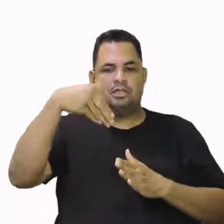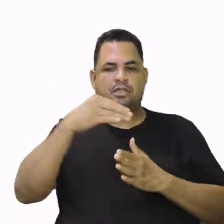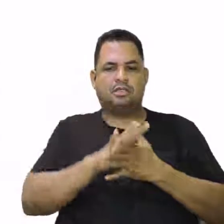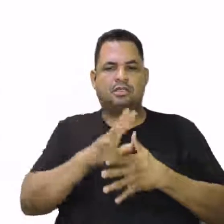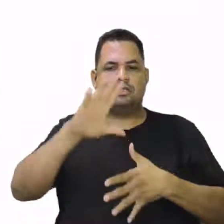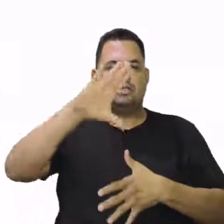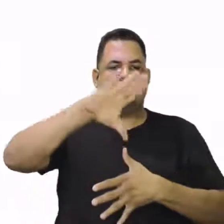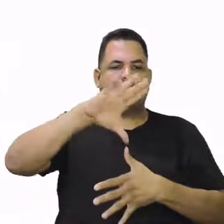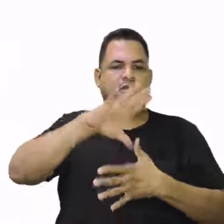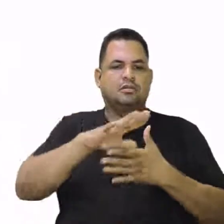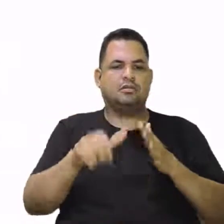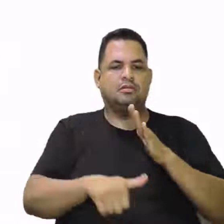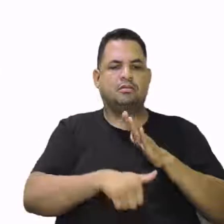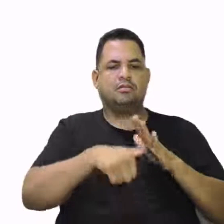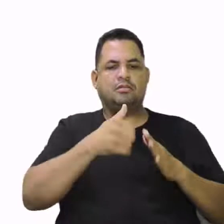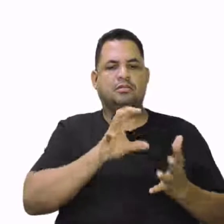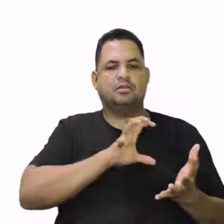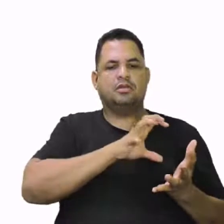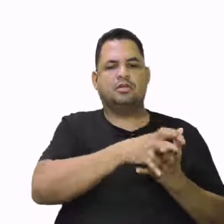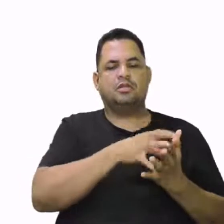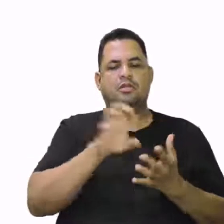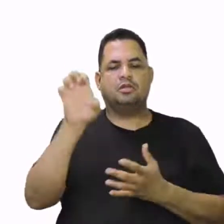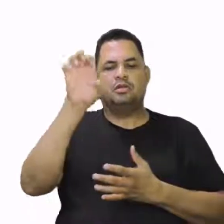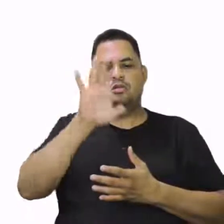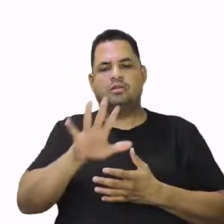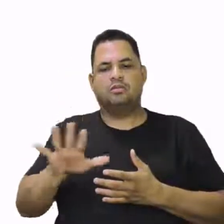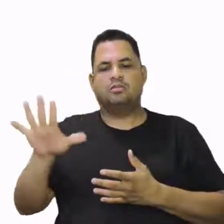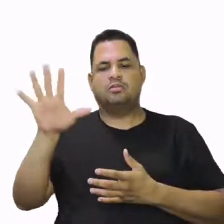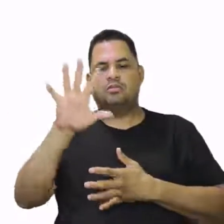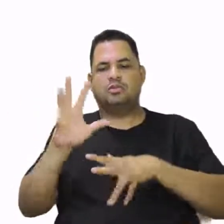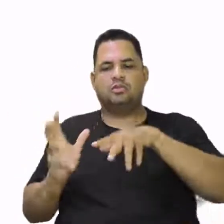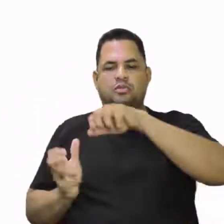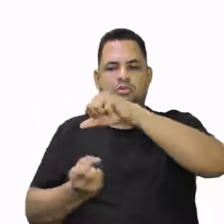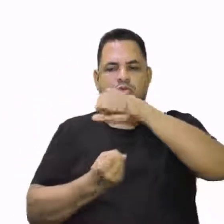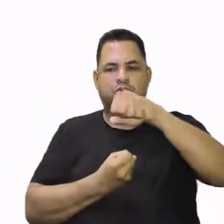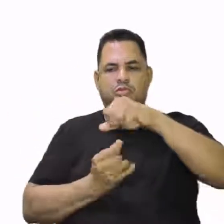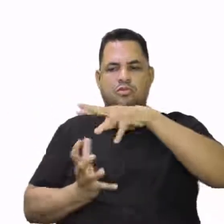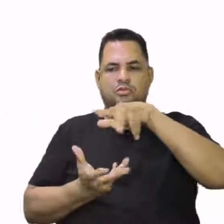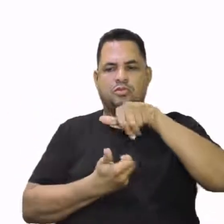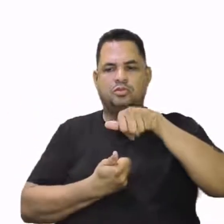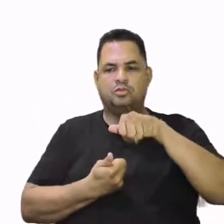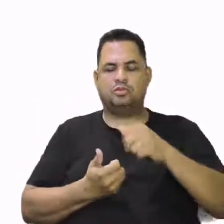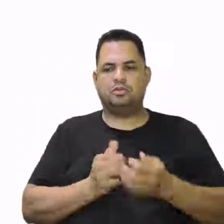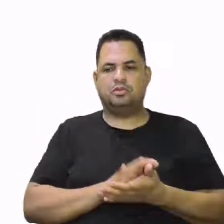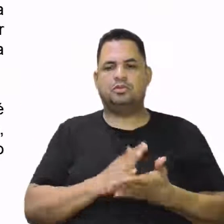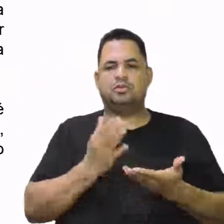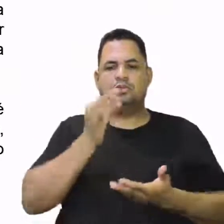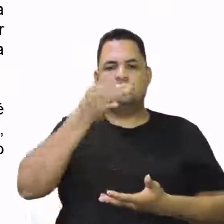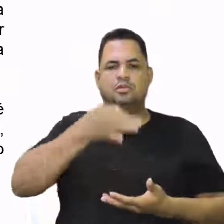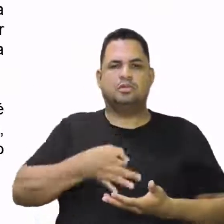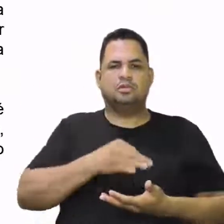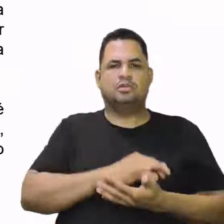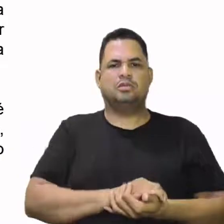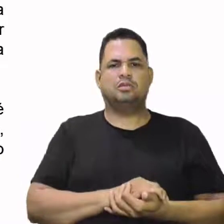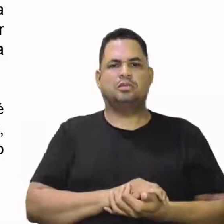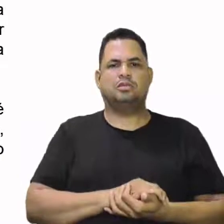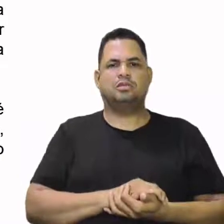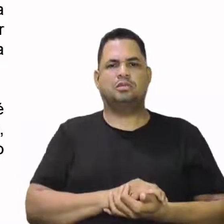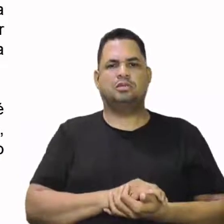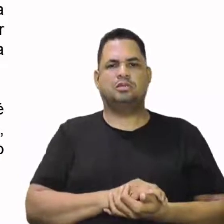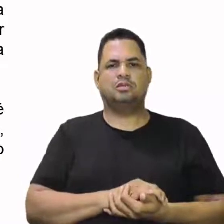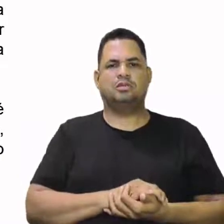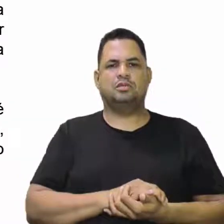tornando a primeira colônia europeia no mundo. Certo?